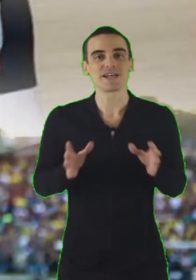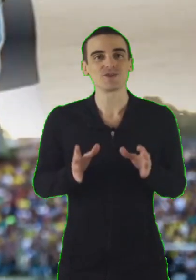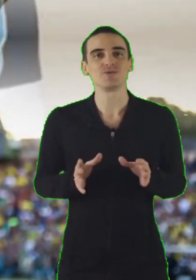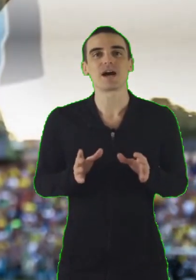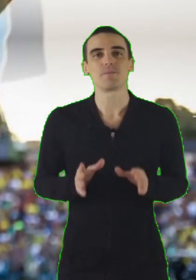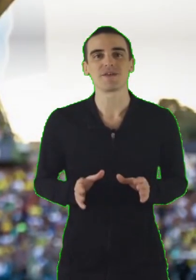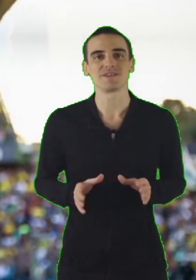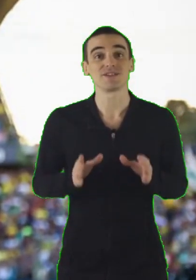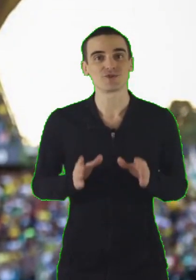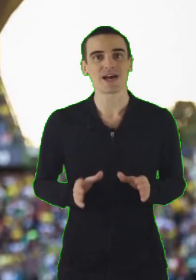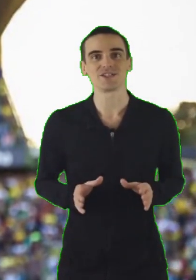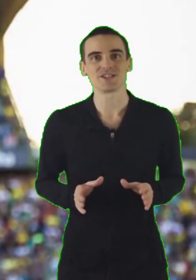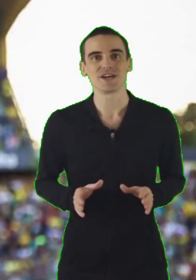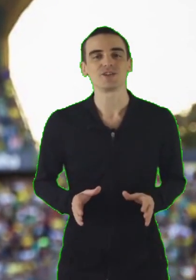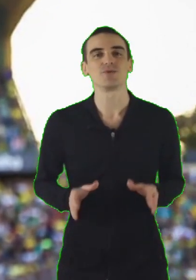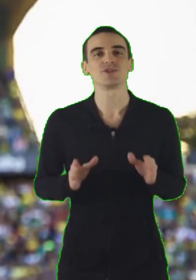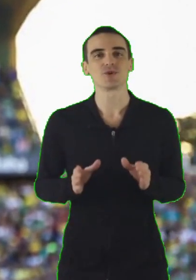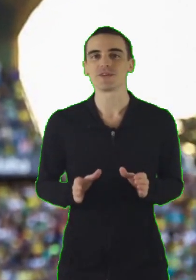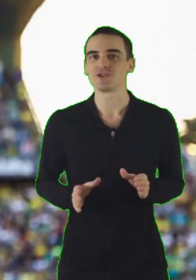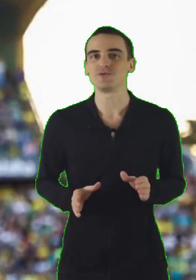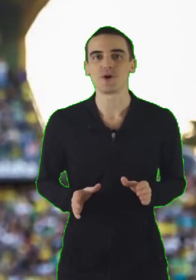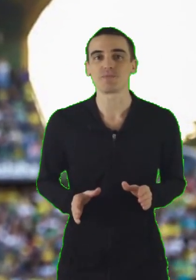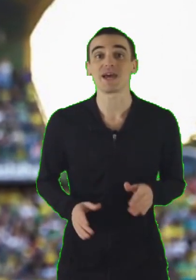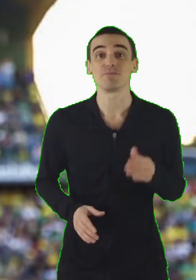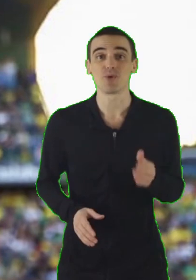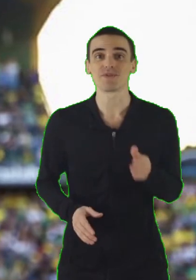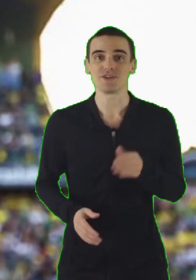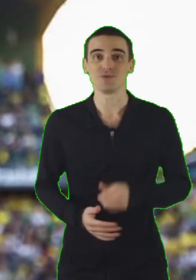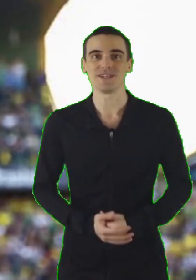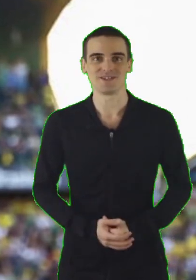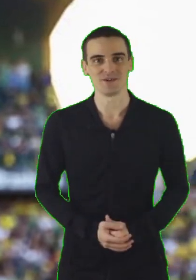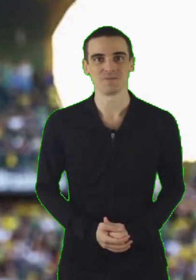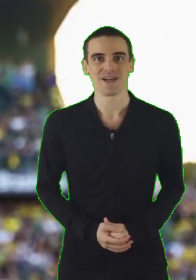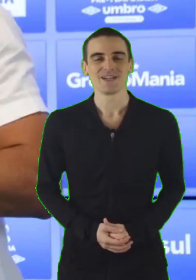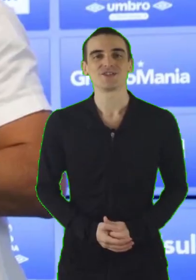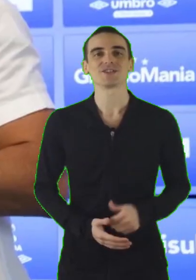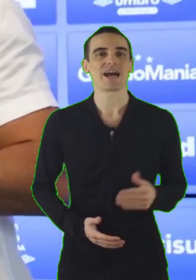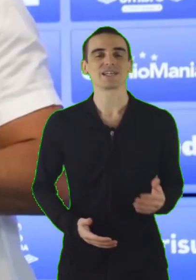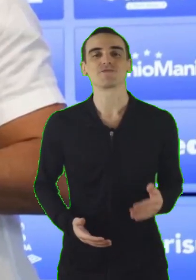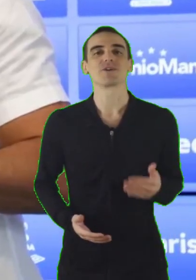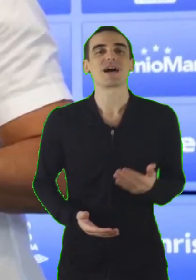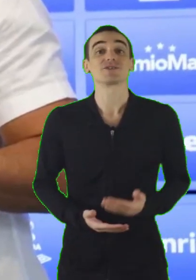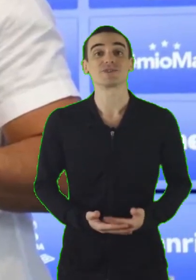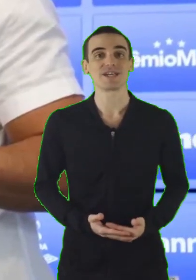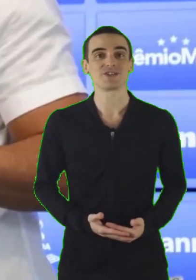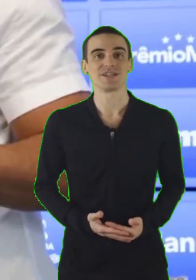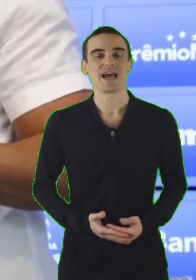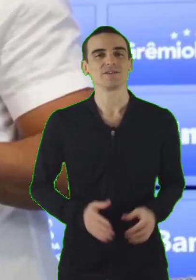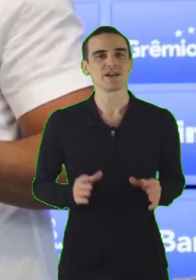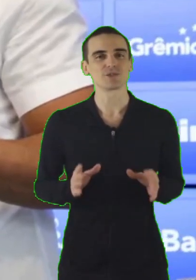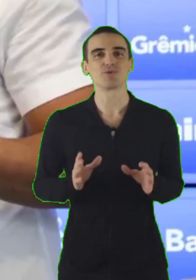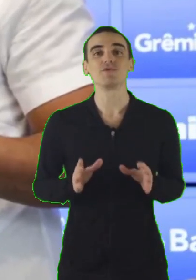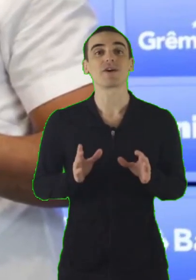no entanto acabou sendo criticado pela torcida do tricolor Gaúcho durante a última temporada após surgir como uma grande promessa no Cruzeiro